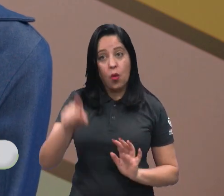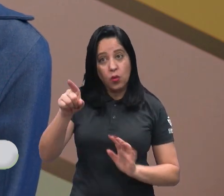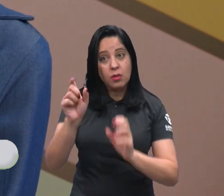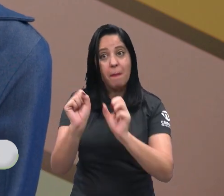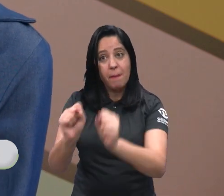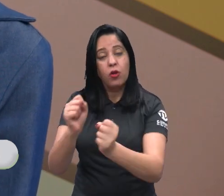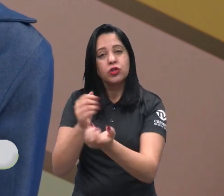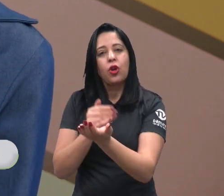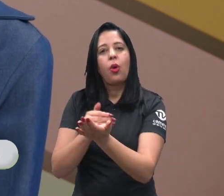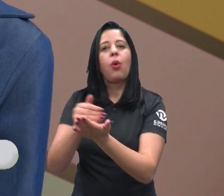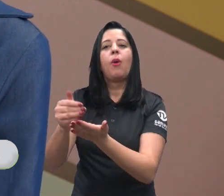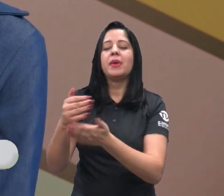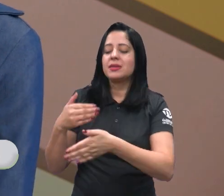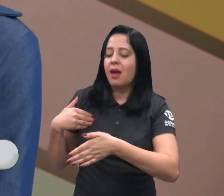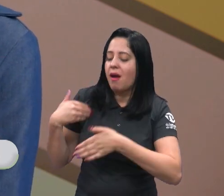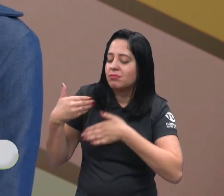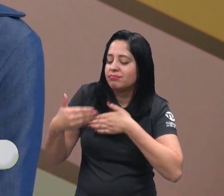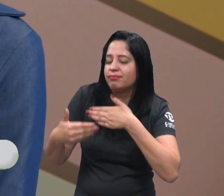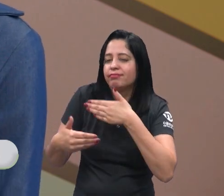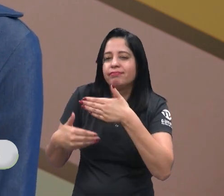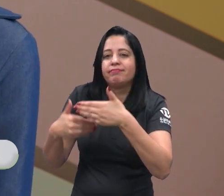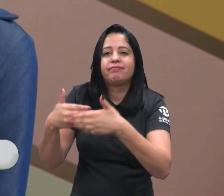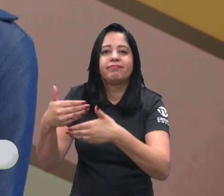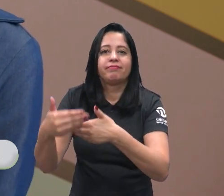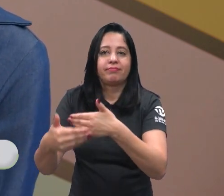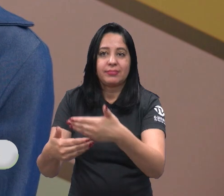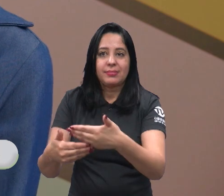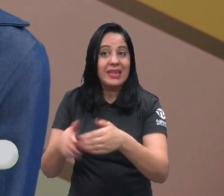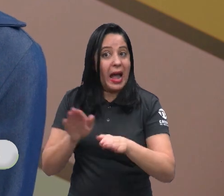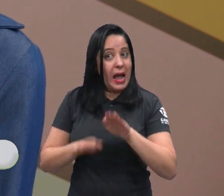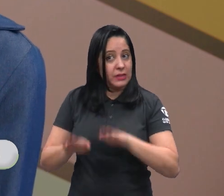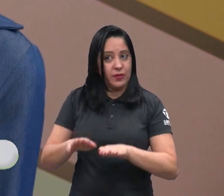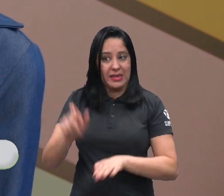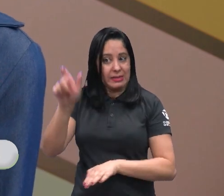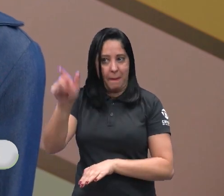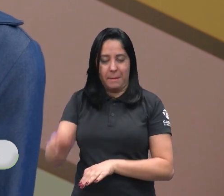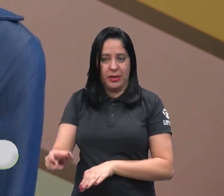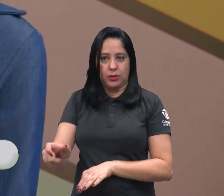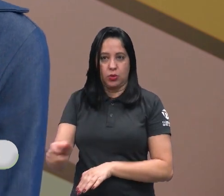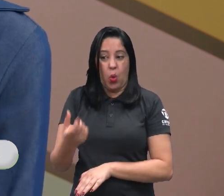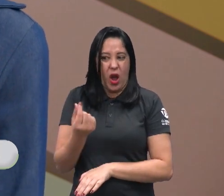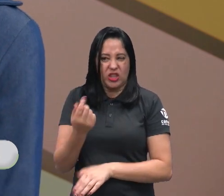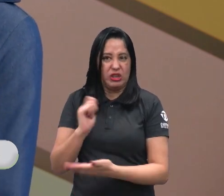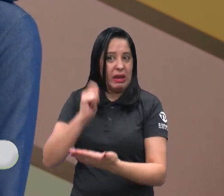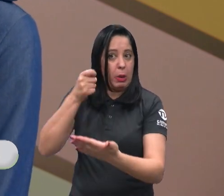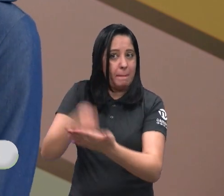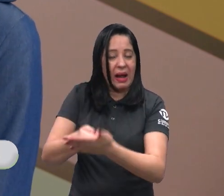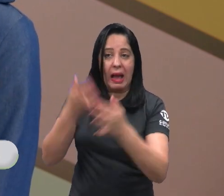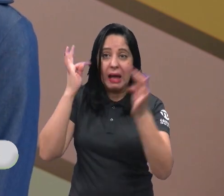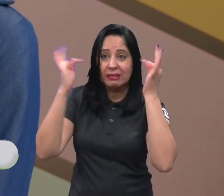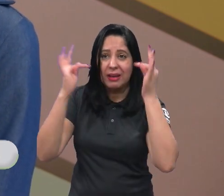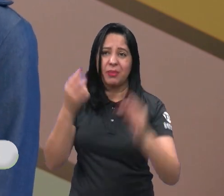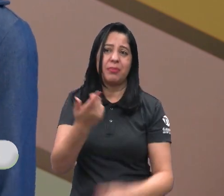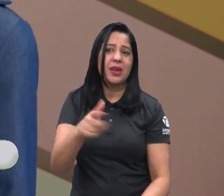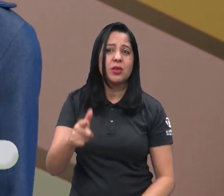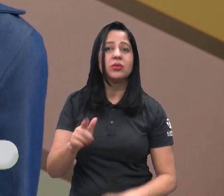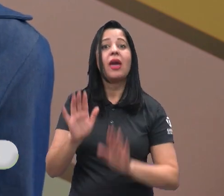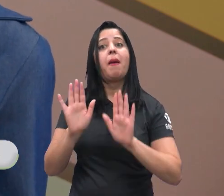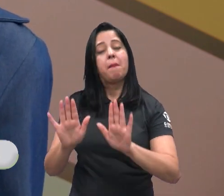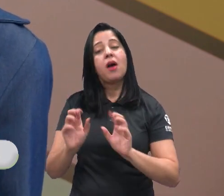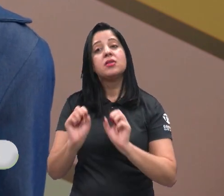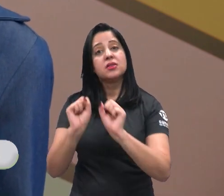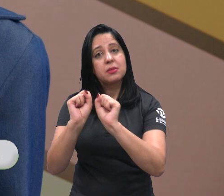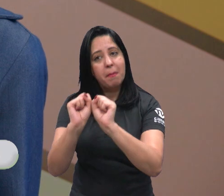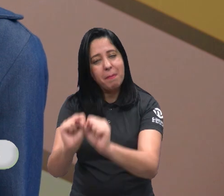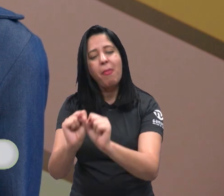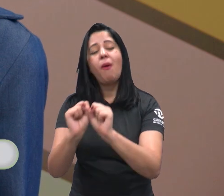processo, né? Já que às vezes não tem uma condição inicial de iniciar uma terapia, Então comece com esses movimentos, depois